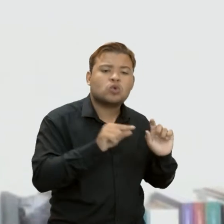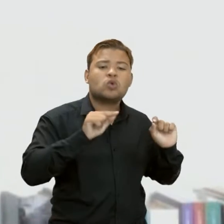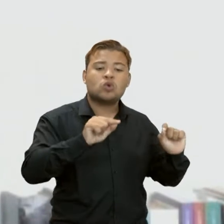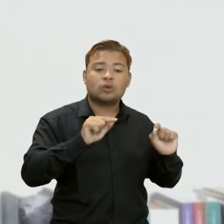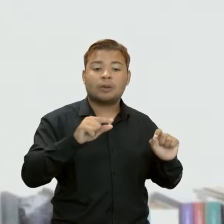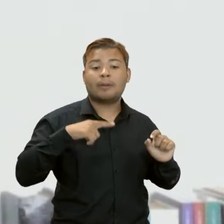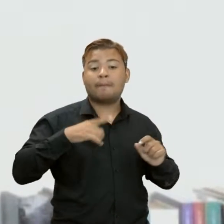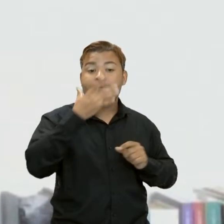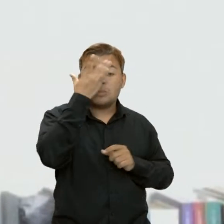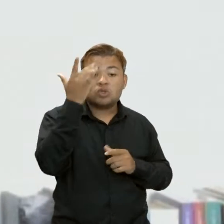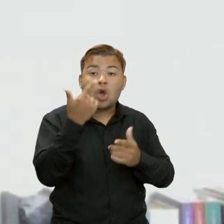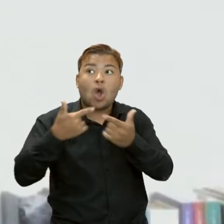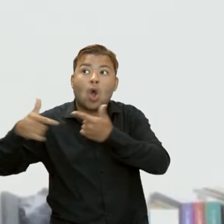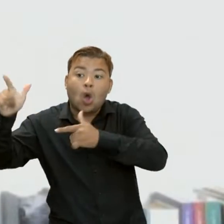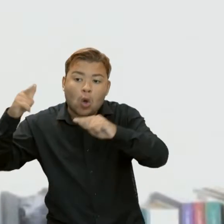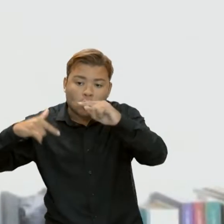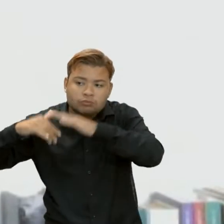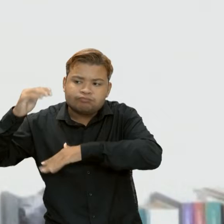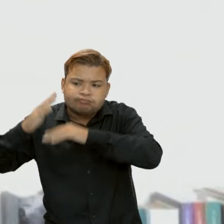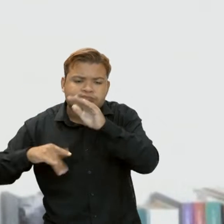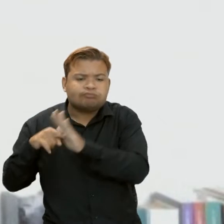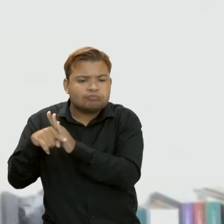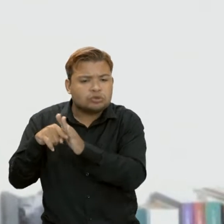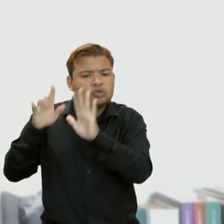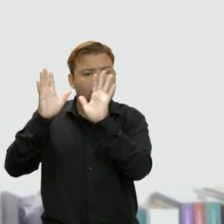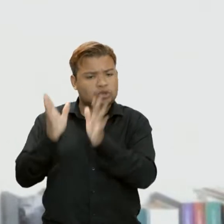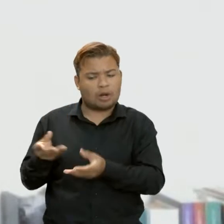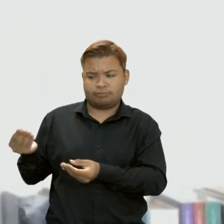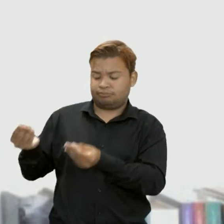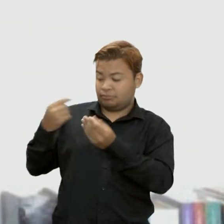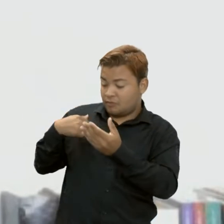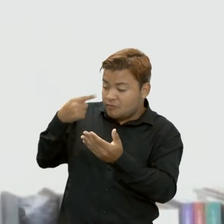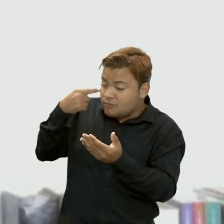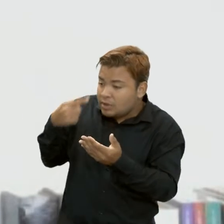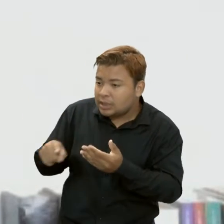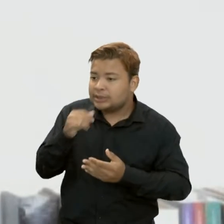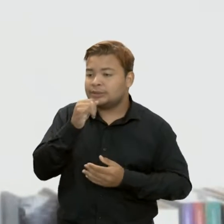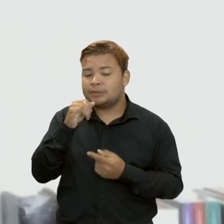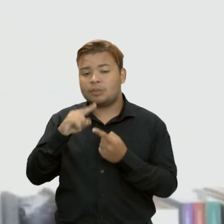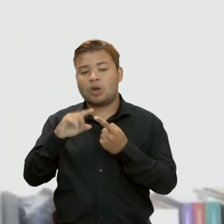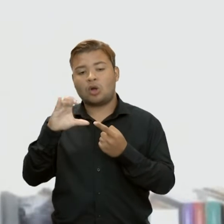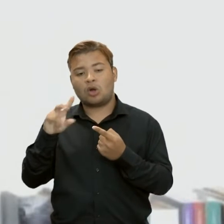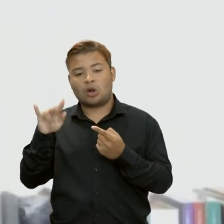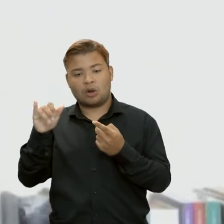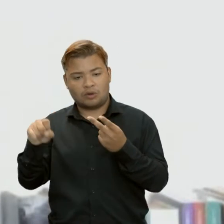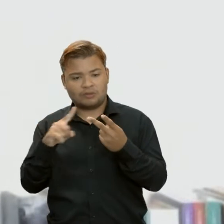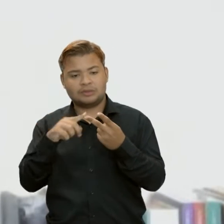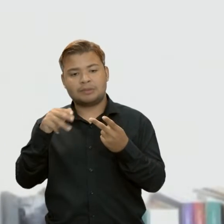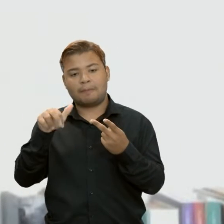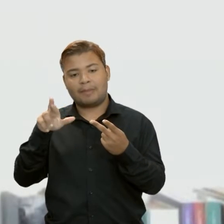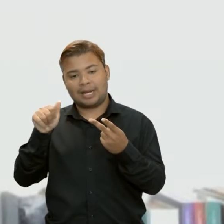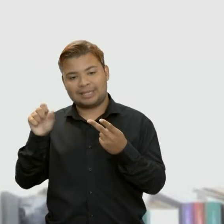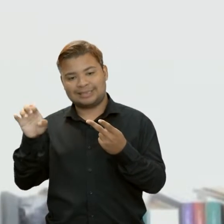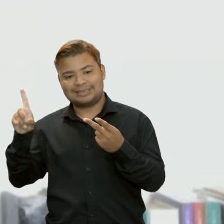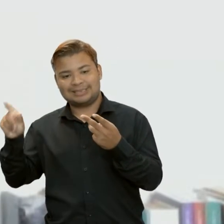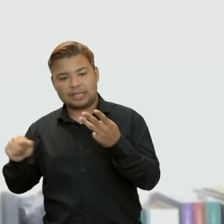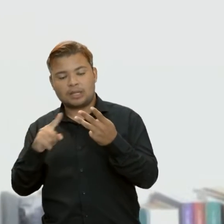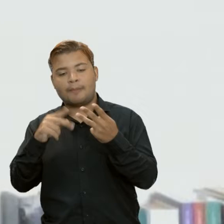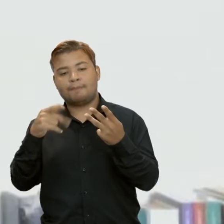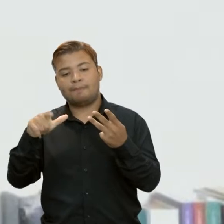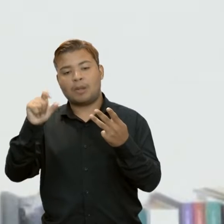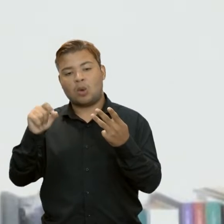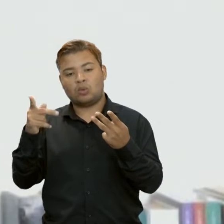generosidade de outros pesquisadores, Clóvis Carvalho Brito, Maria Seda e Paulo Brito, porque